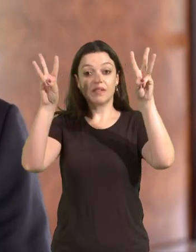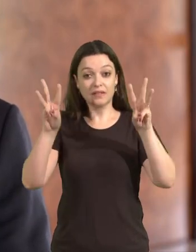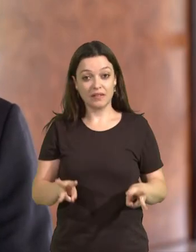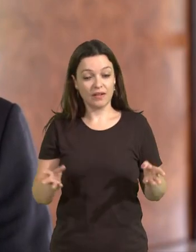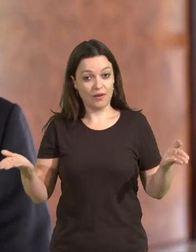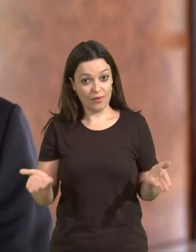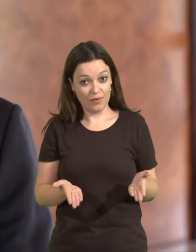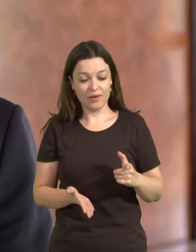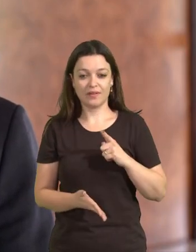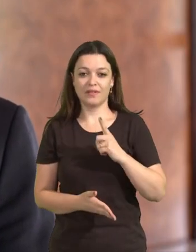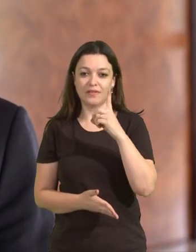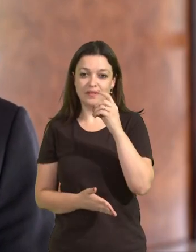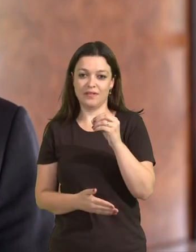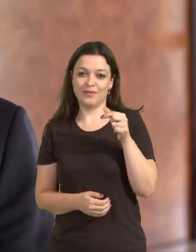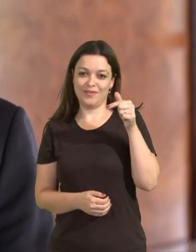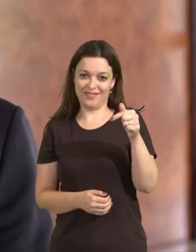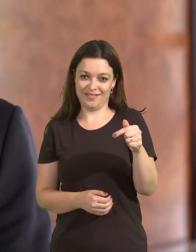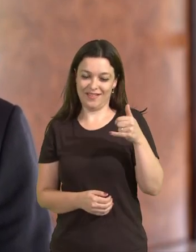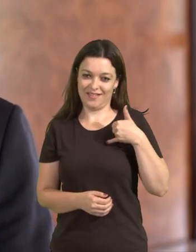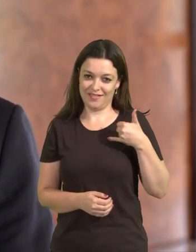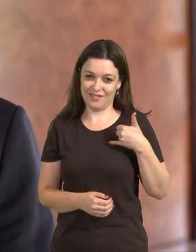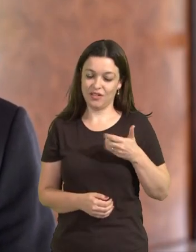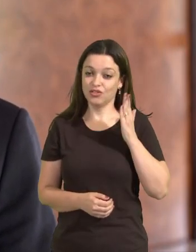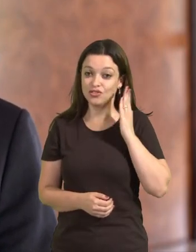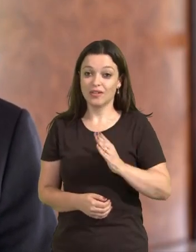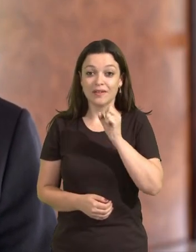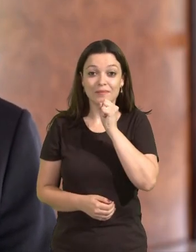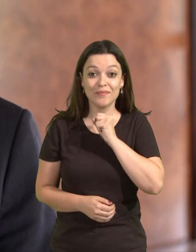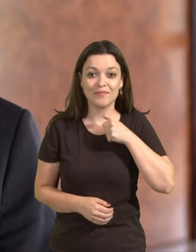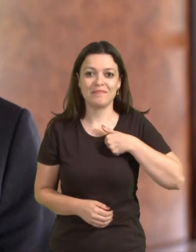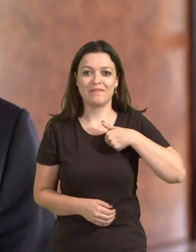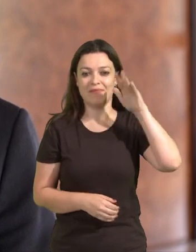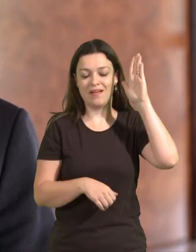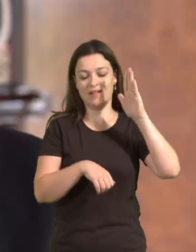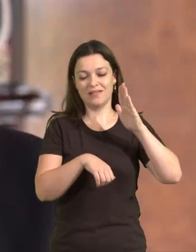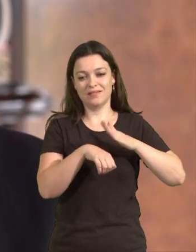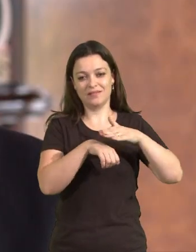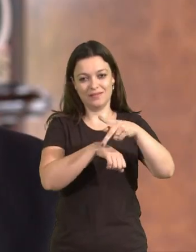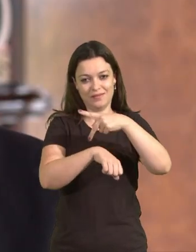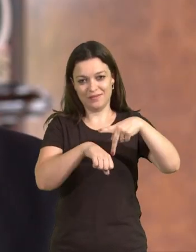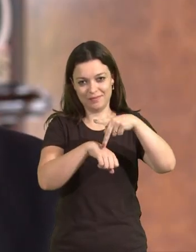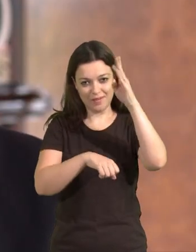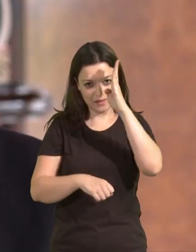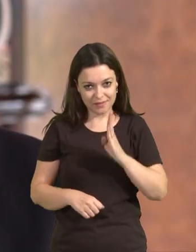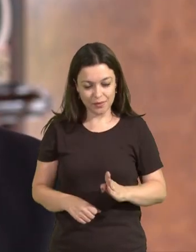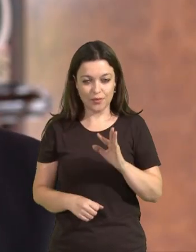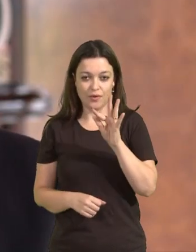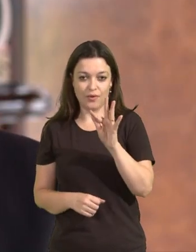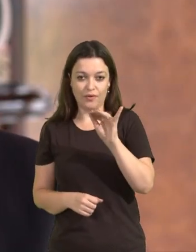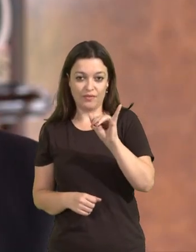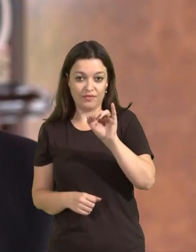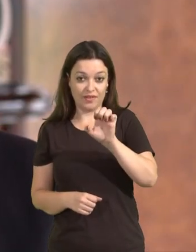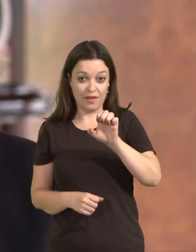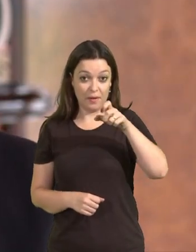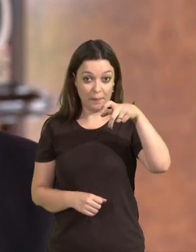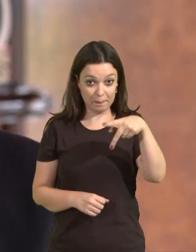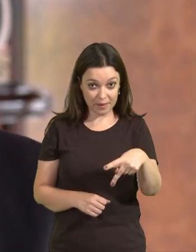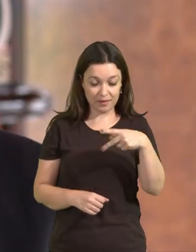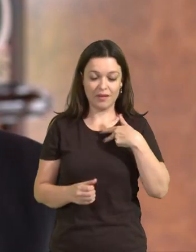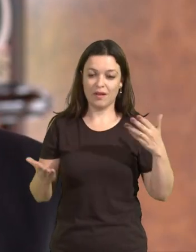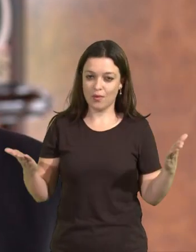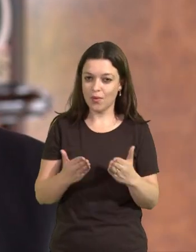Paraná completa 107 anos, a mais antiga do Brasil. A FIEP, em nome da indústria do